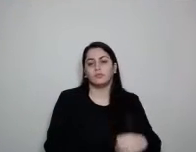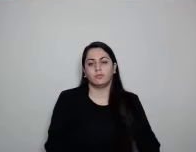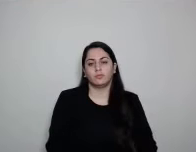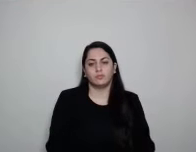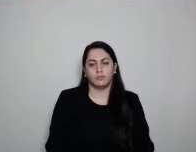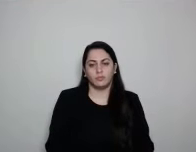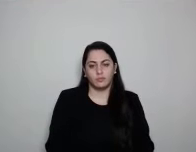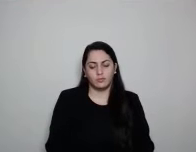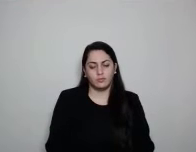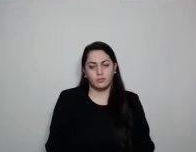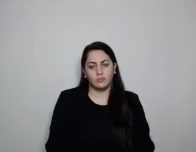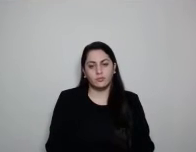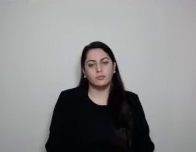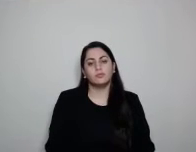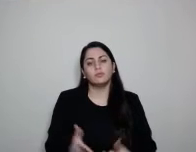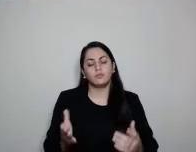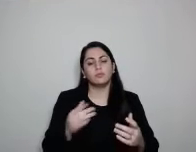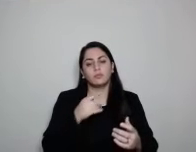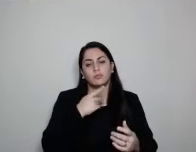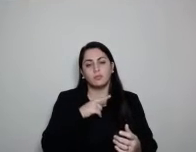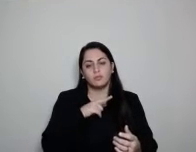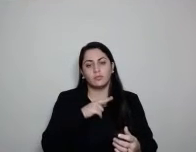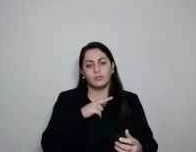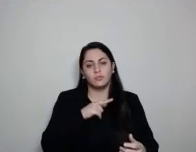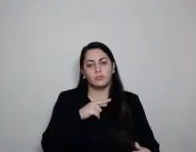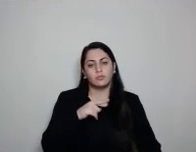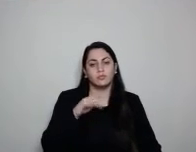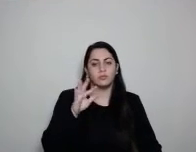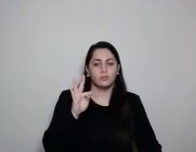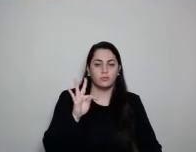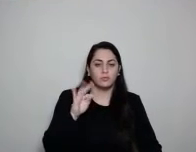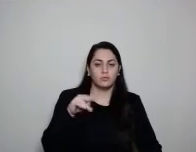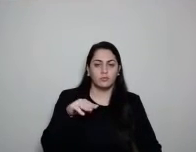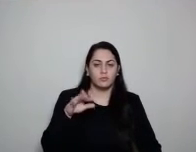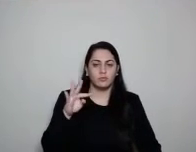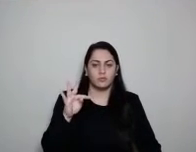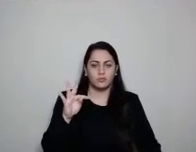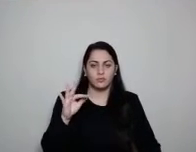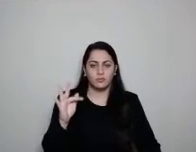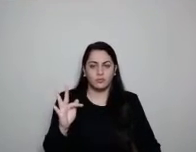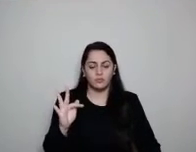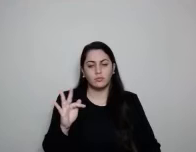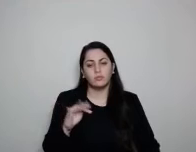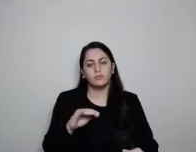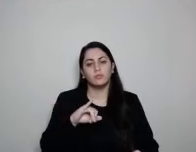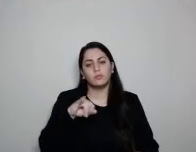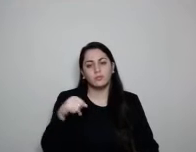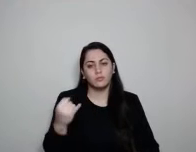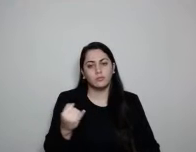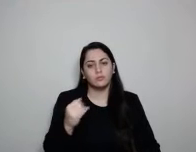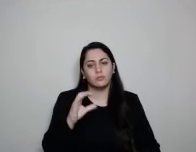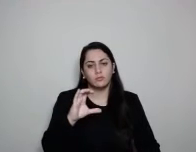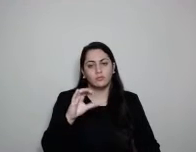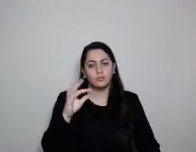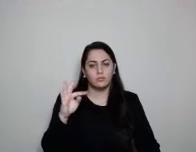Agravando as iniciais TMTF e agravadas as iniciais JCT,